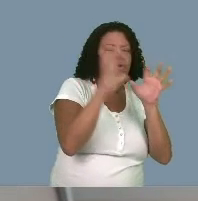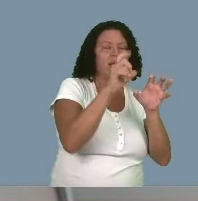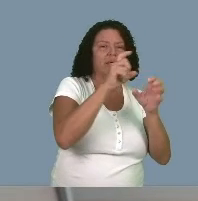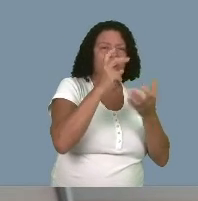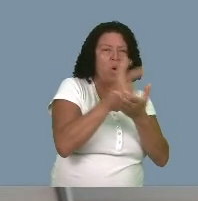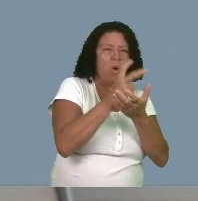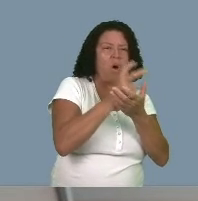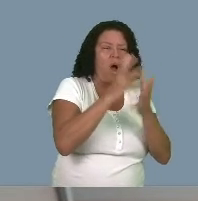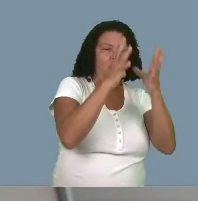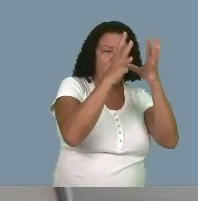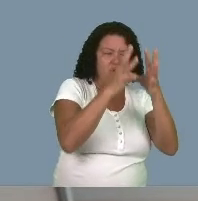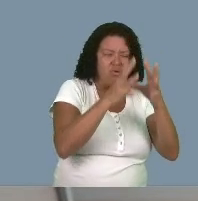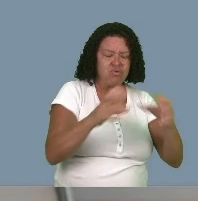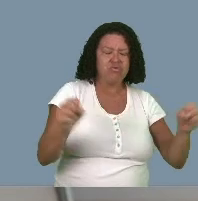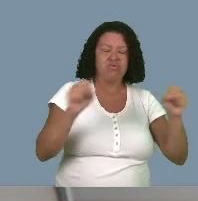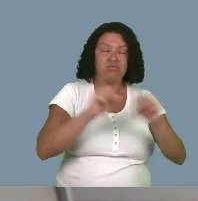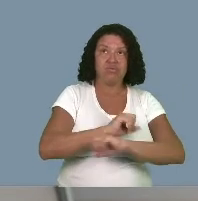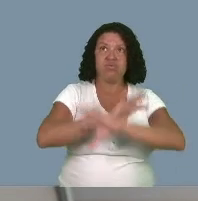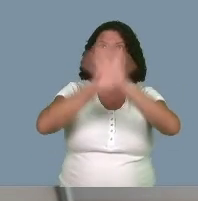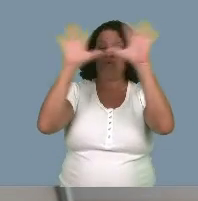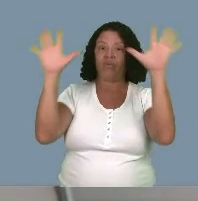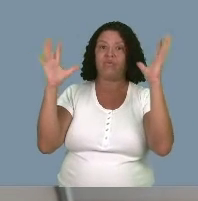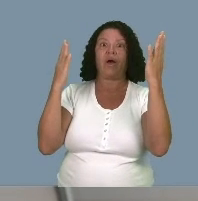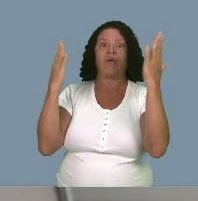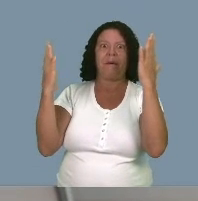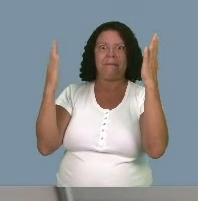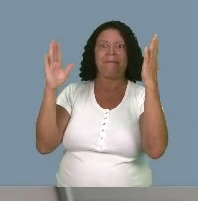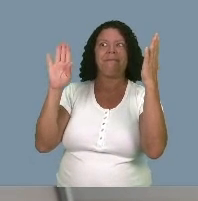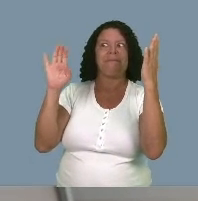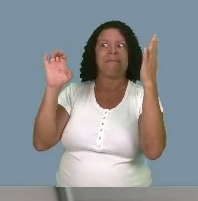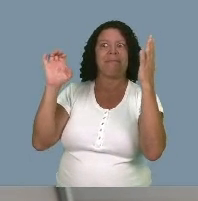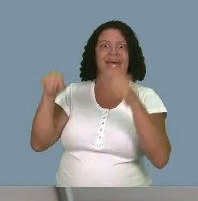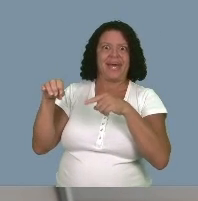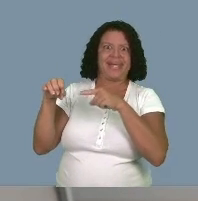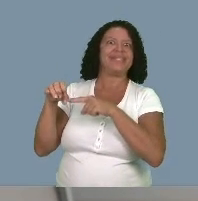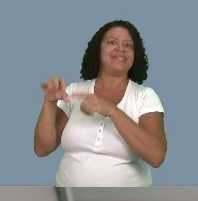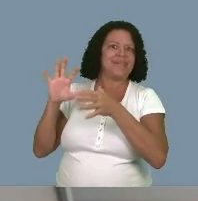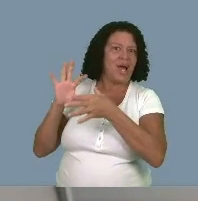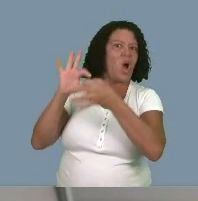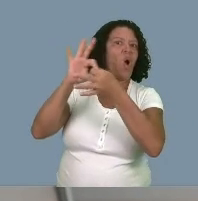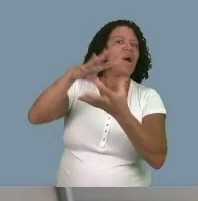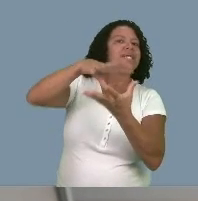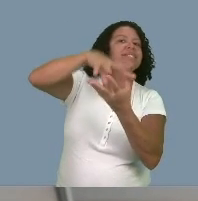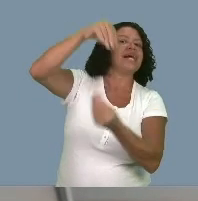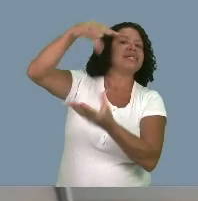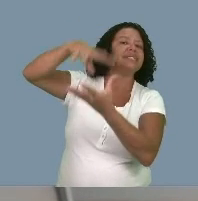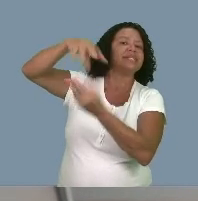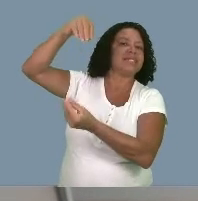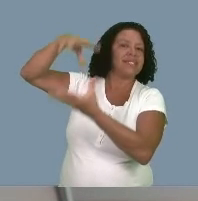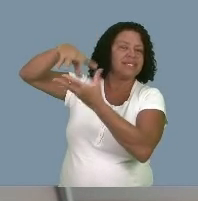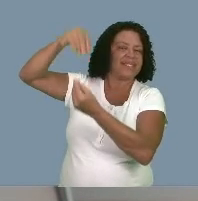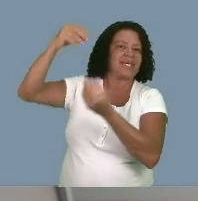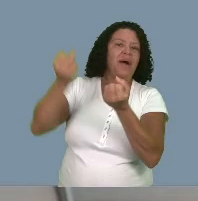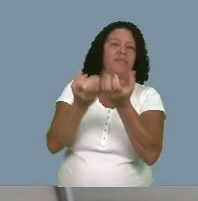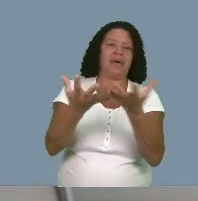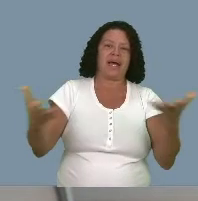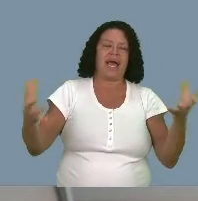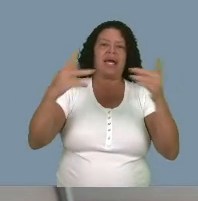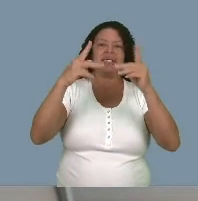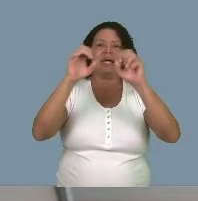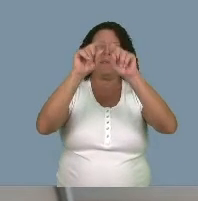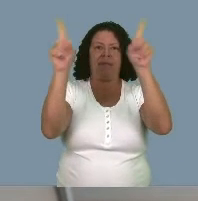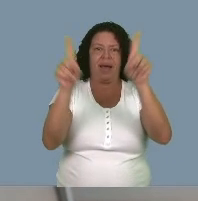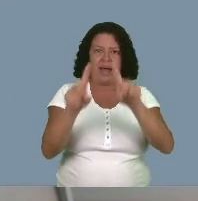seja diluída pelas claridades incomparáveis do bem e da união das almas no grande banquete da paz.